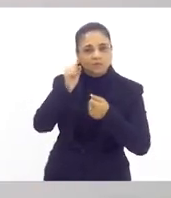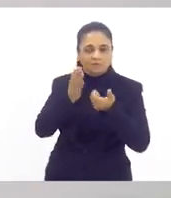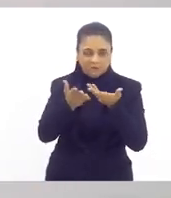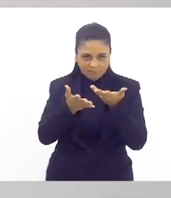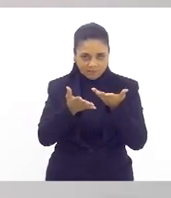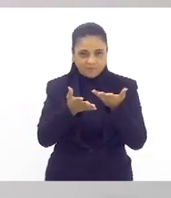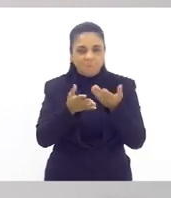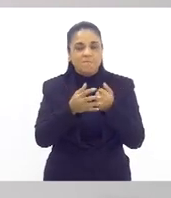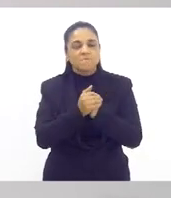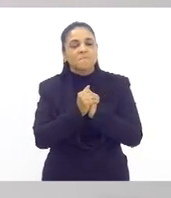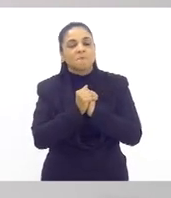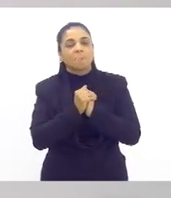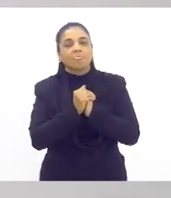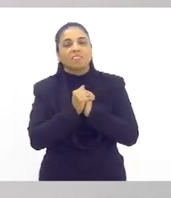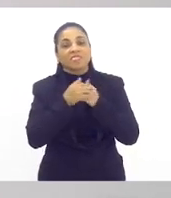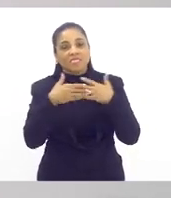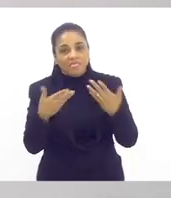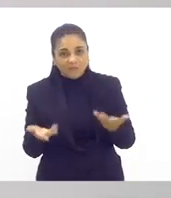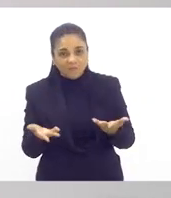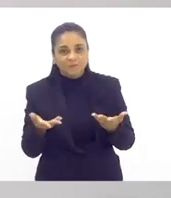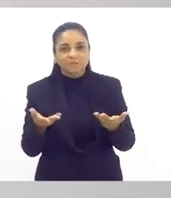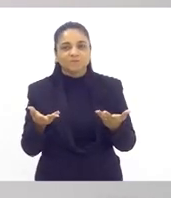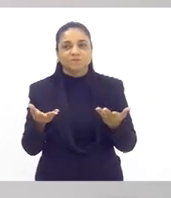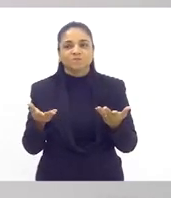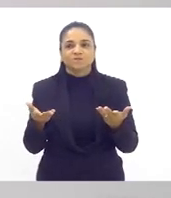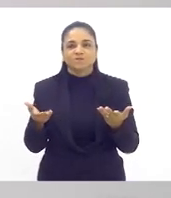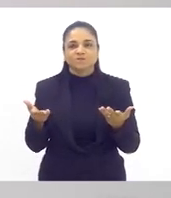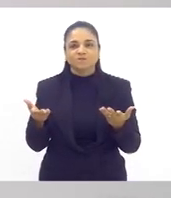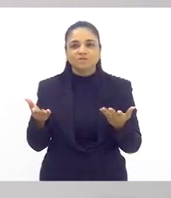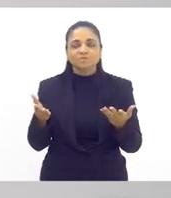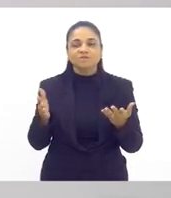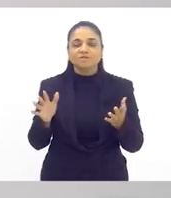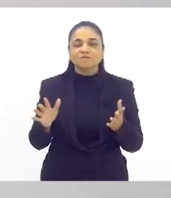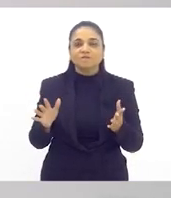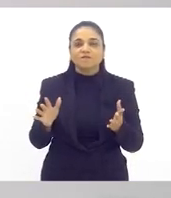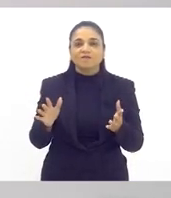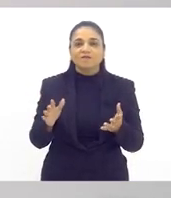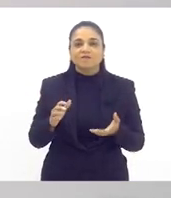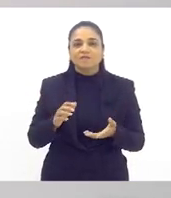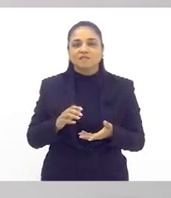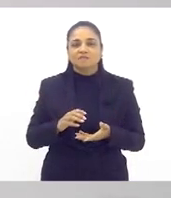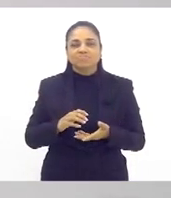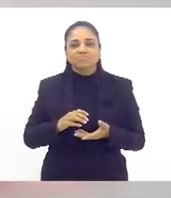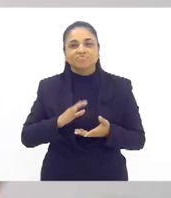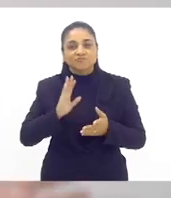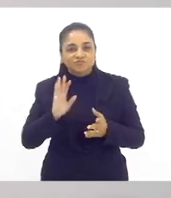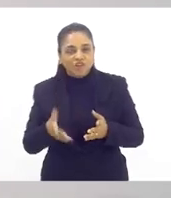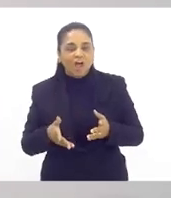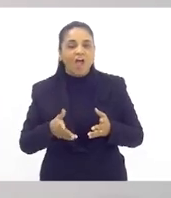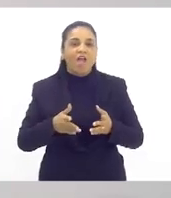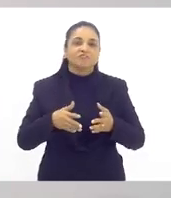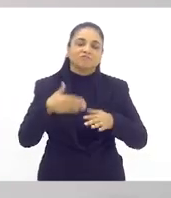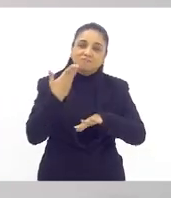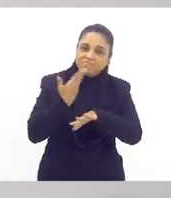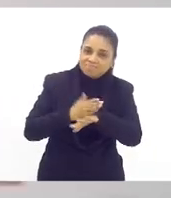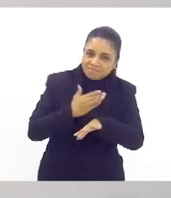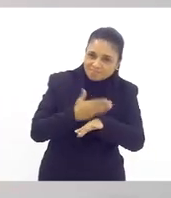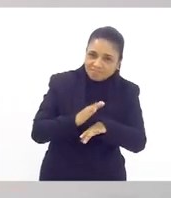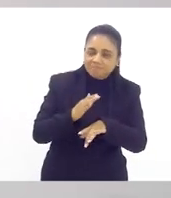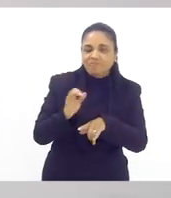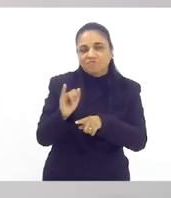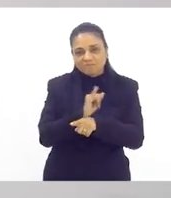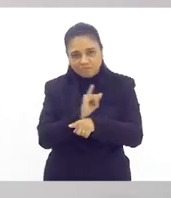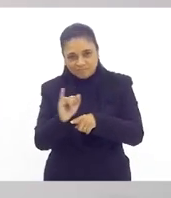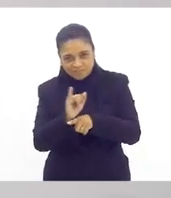e a gente e a gente a gente já tá fazendo um exercício porque a gente